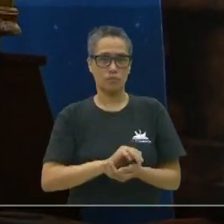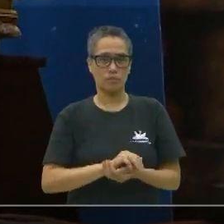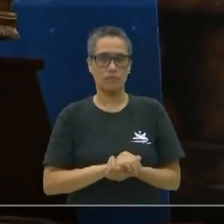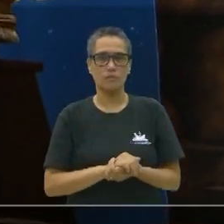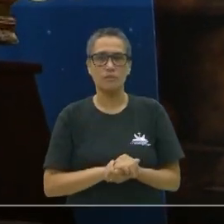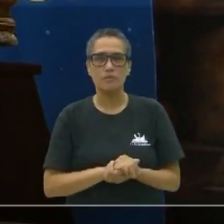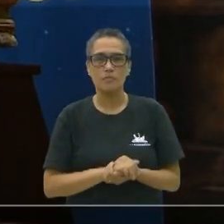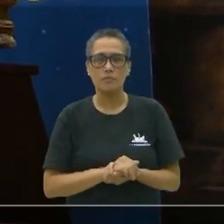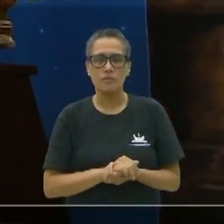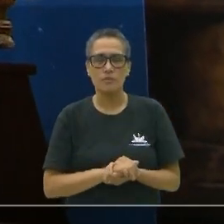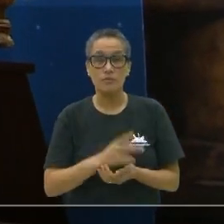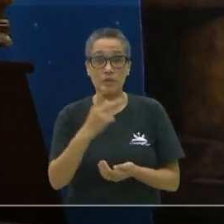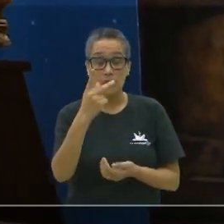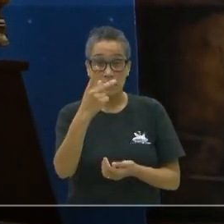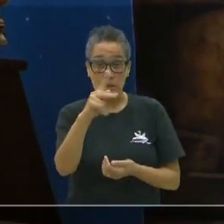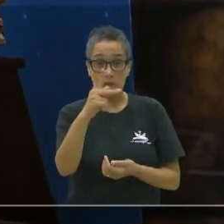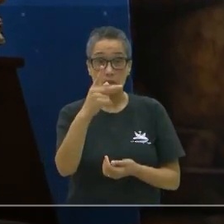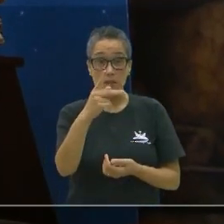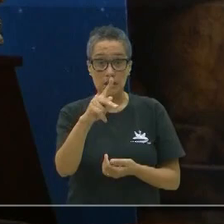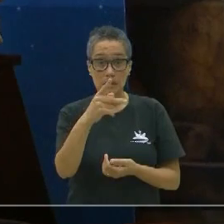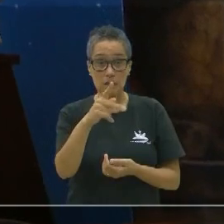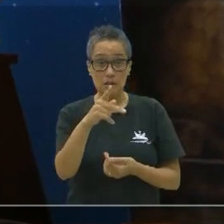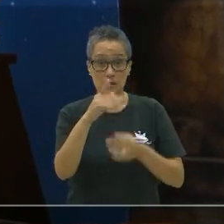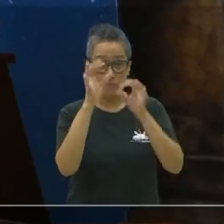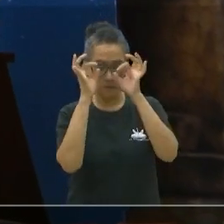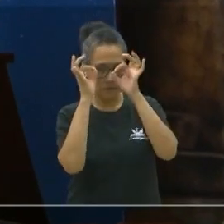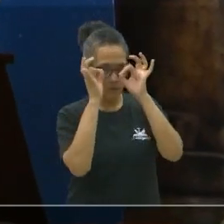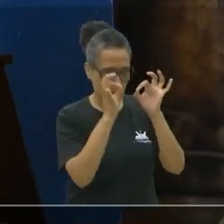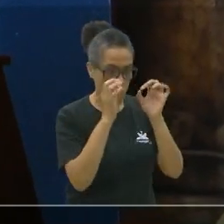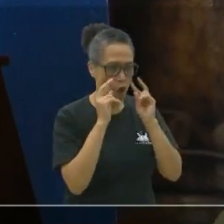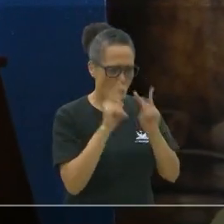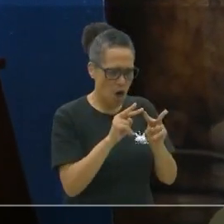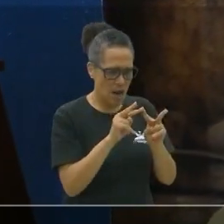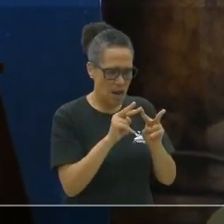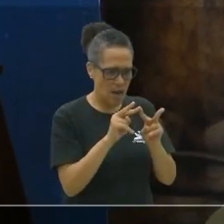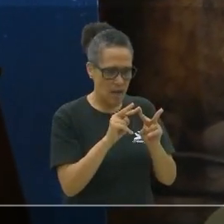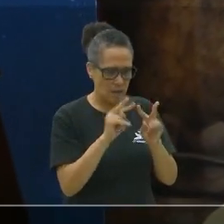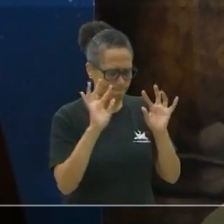tire os teus olhos da tribulação.